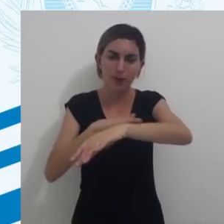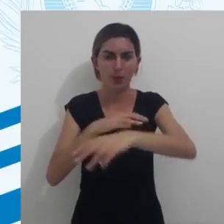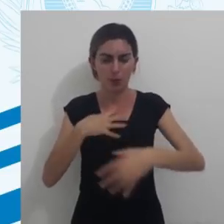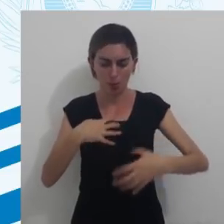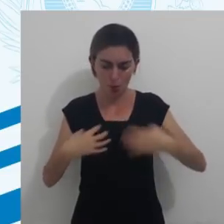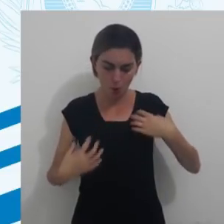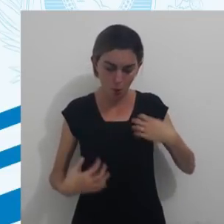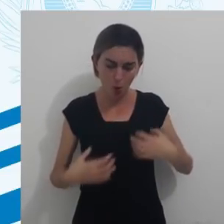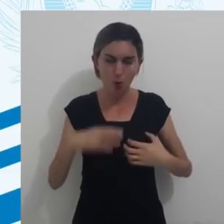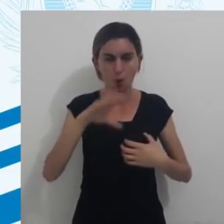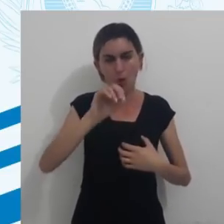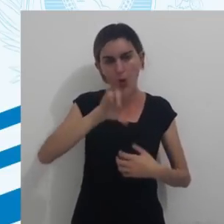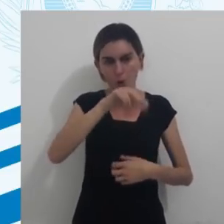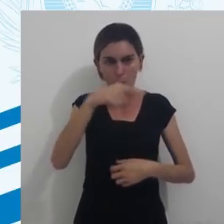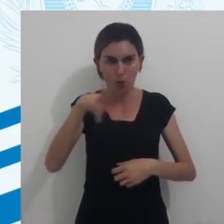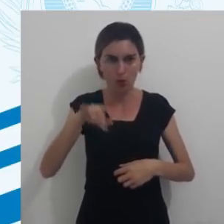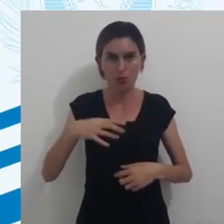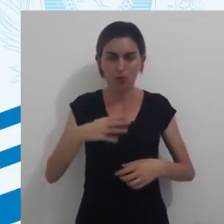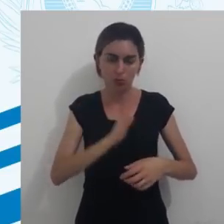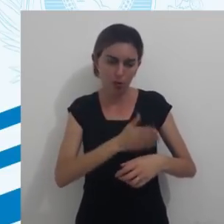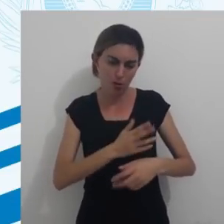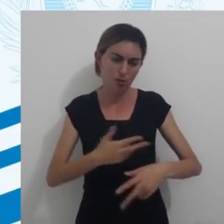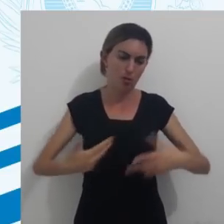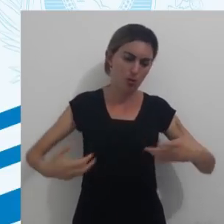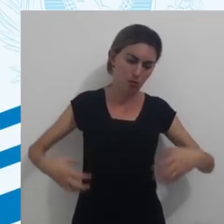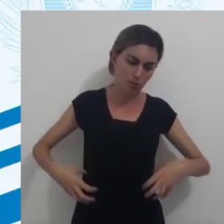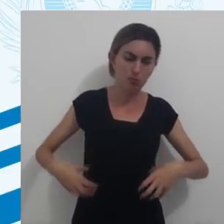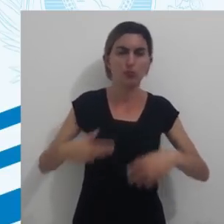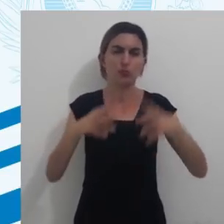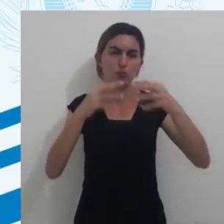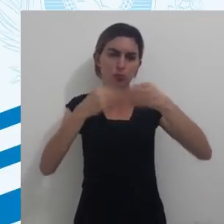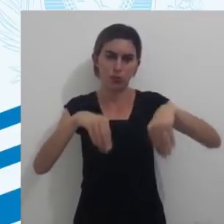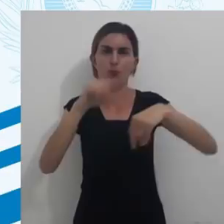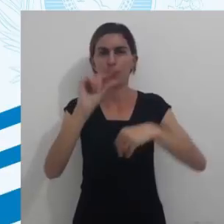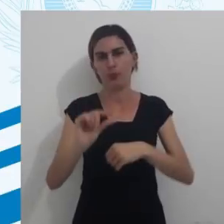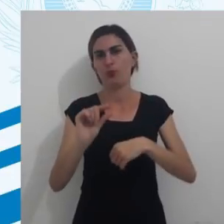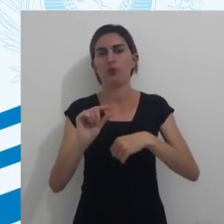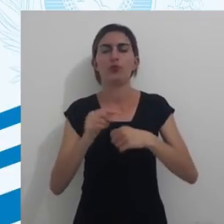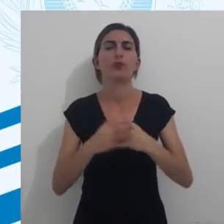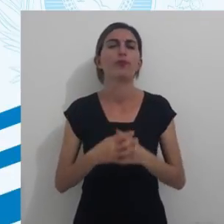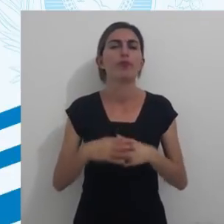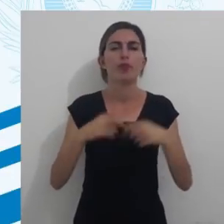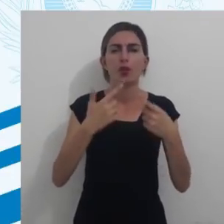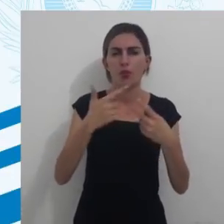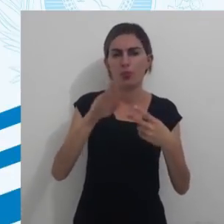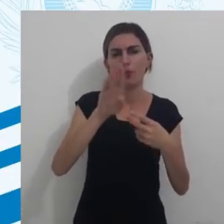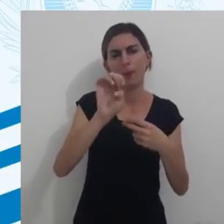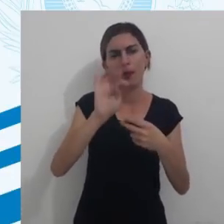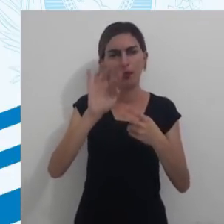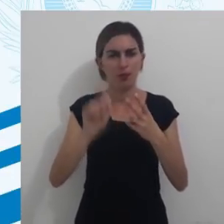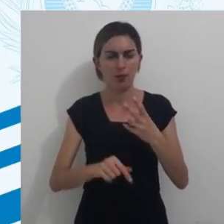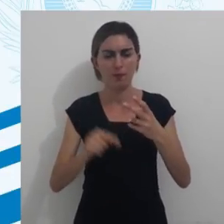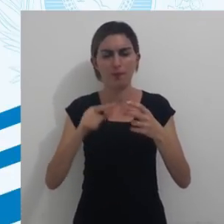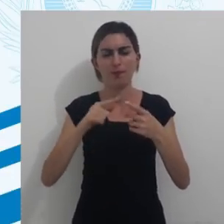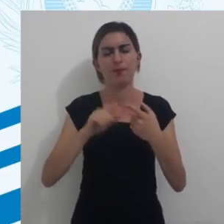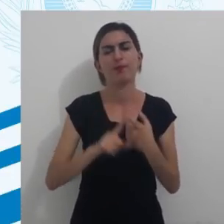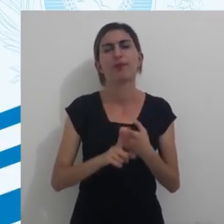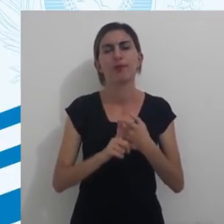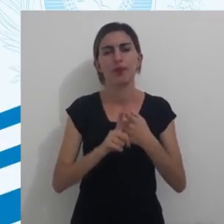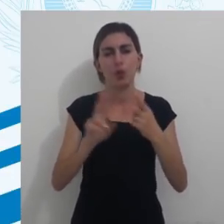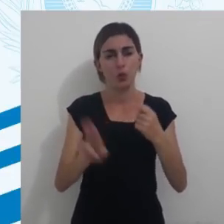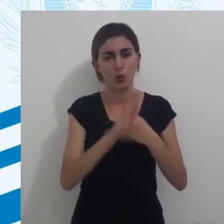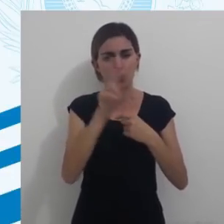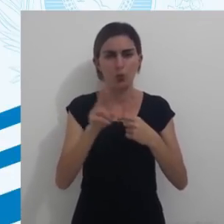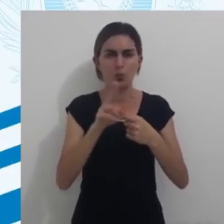próximos. Os aplicadores, eles são fontes radioativas de emissão beta distribuídas numa superfície,